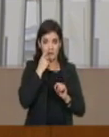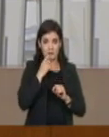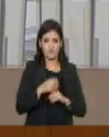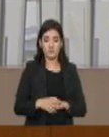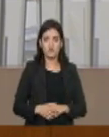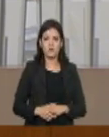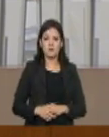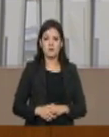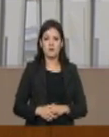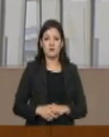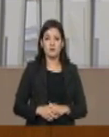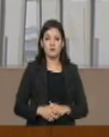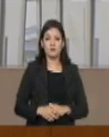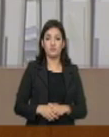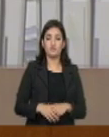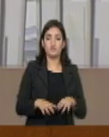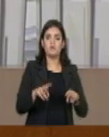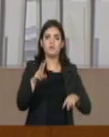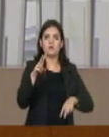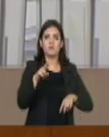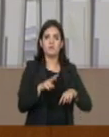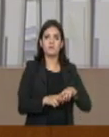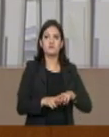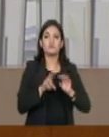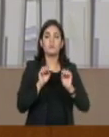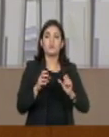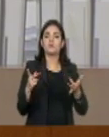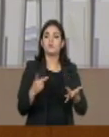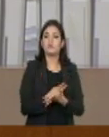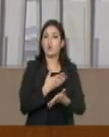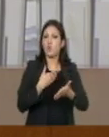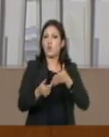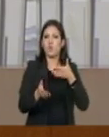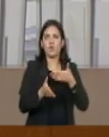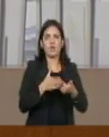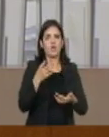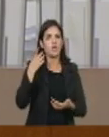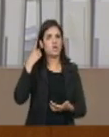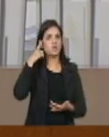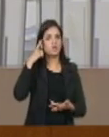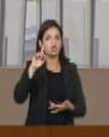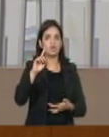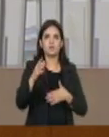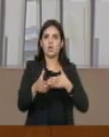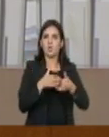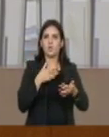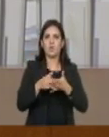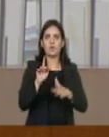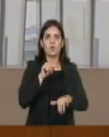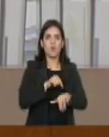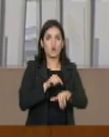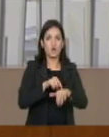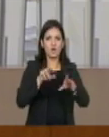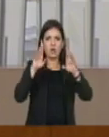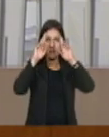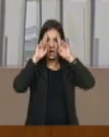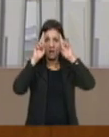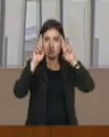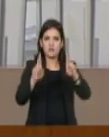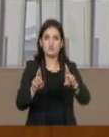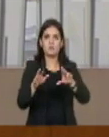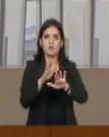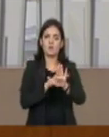prisão poderá ser efetuada em qualquer dia e a qualquer hora, respeitadas as restrições relativas